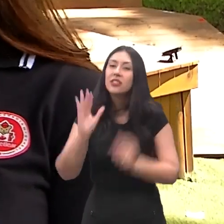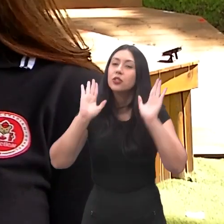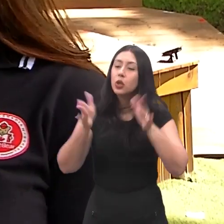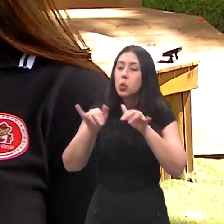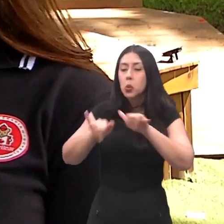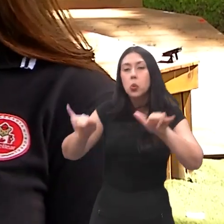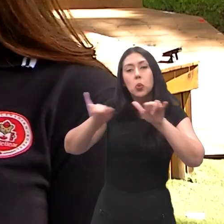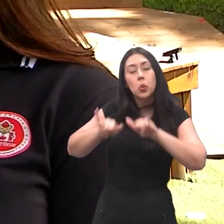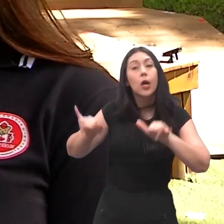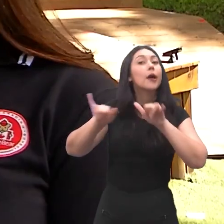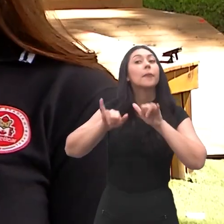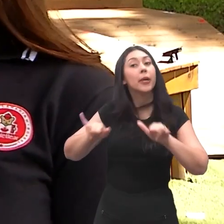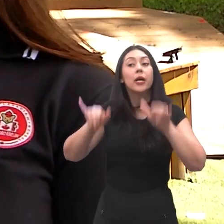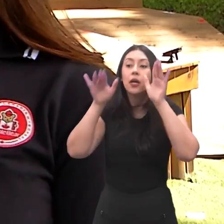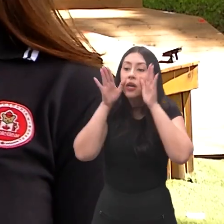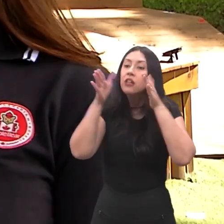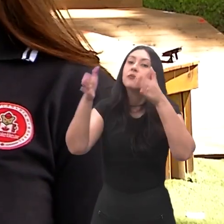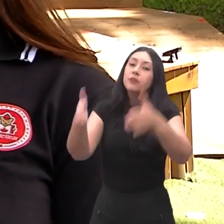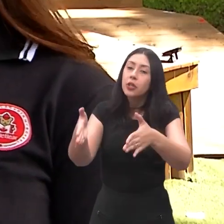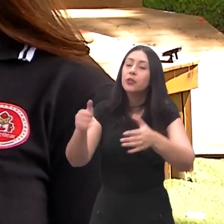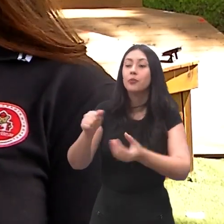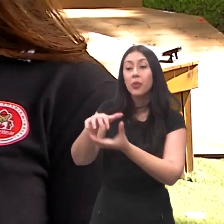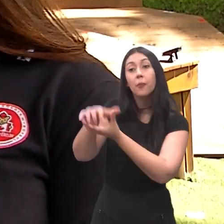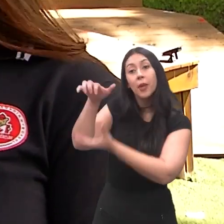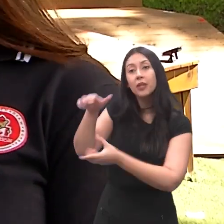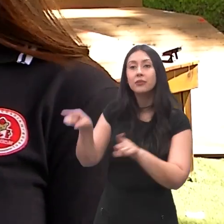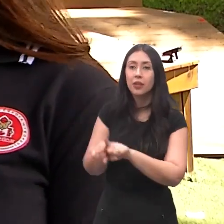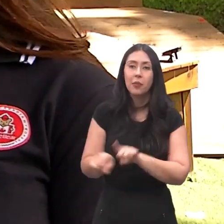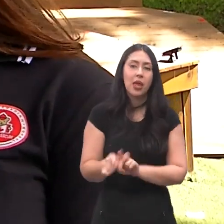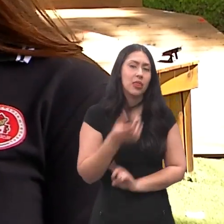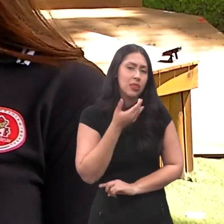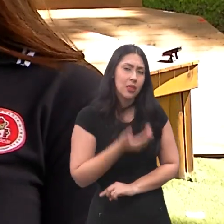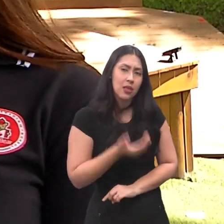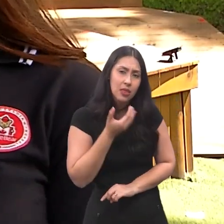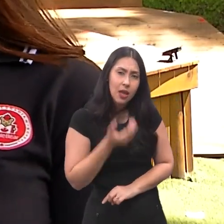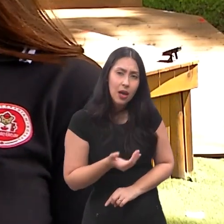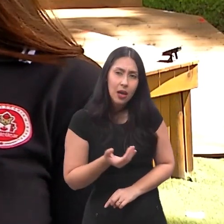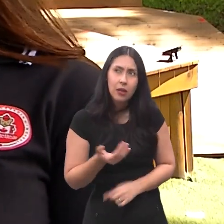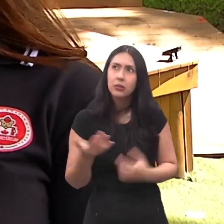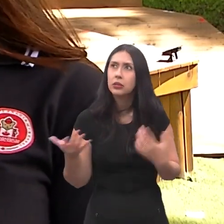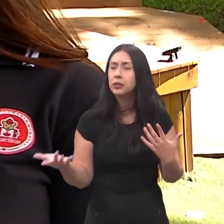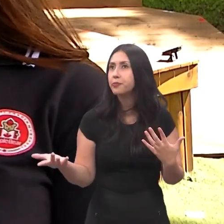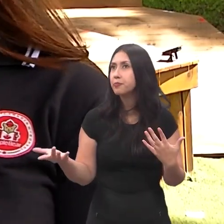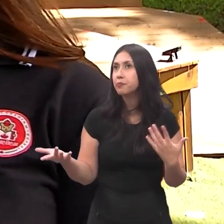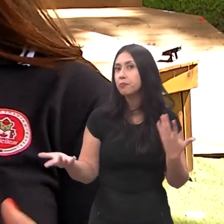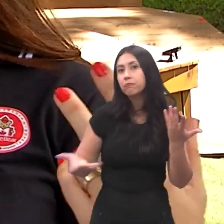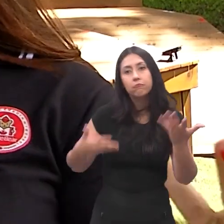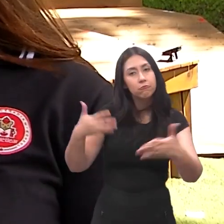faz campanhas nesse sentido. De Páscoa, de Natal,